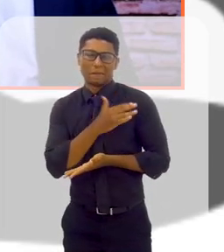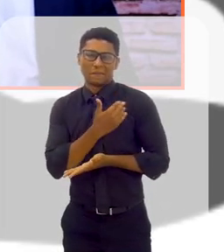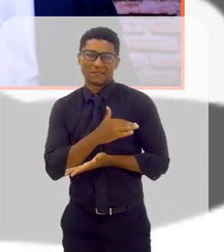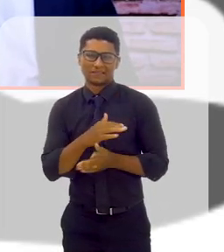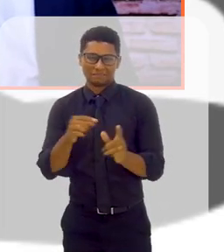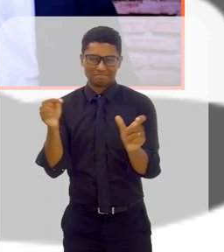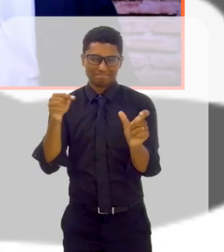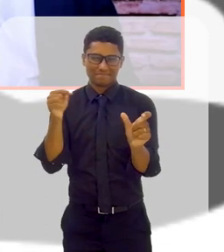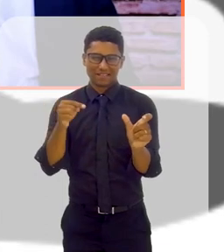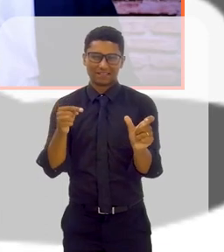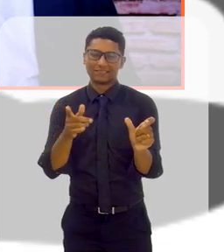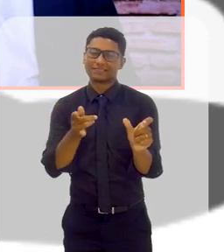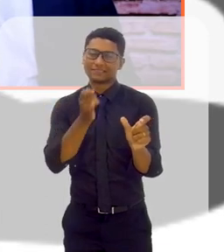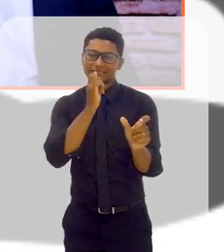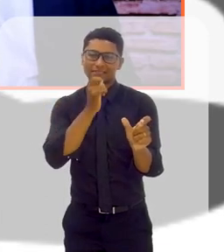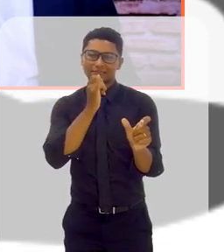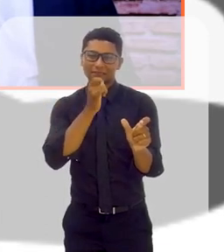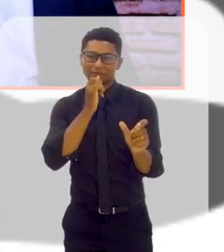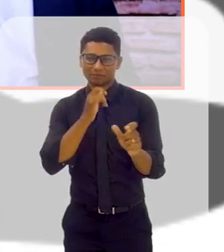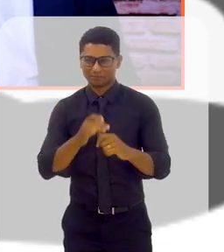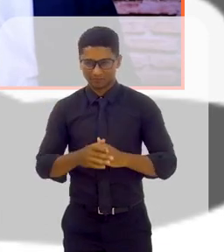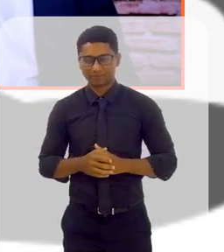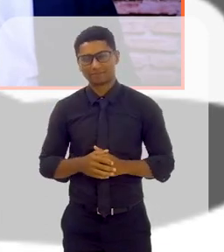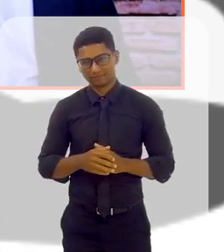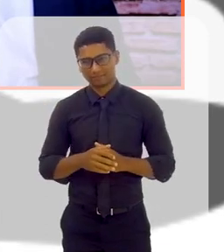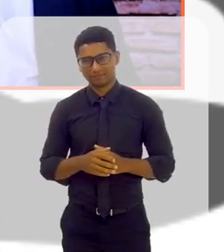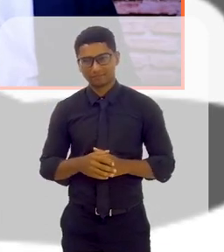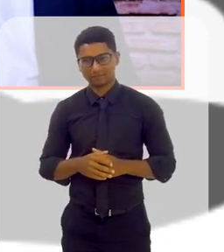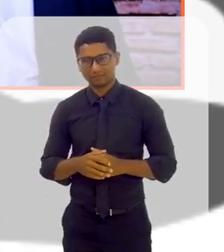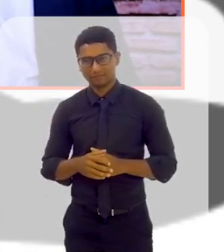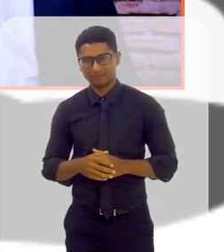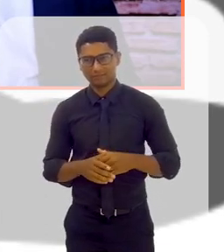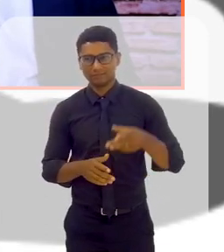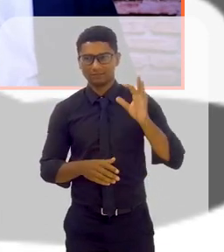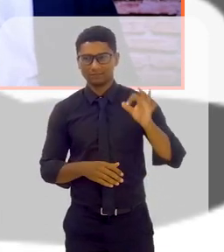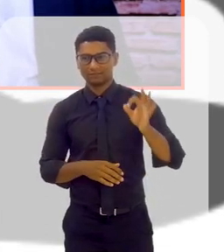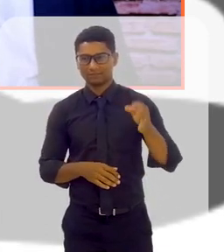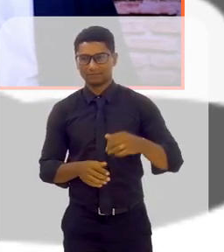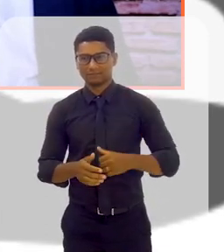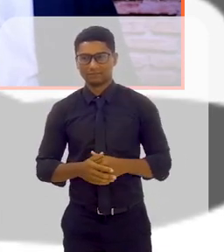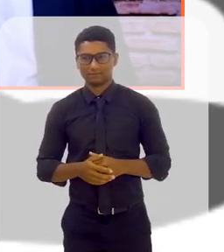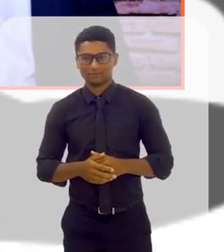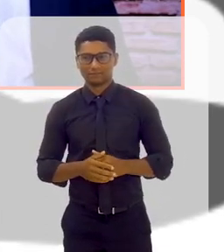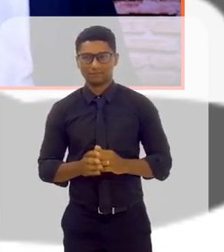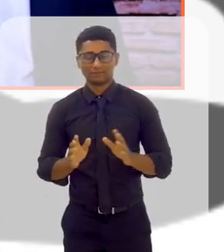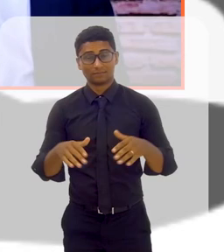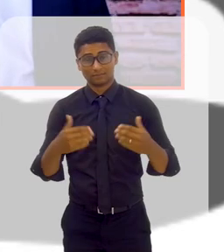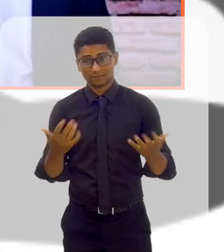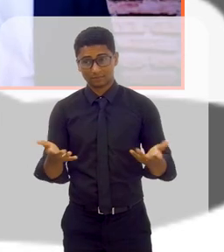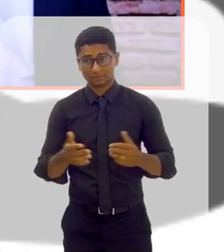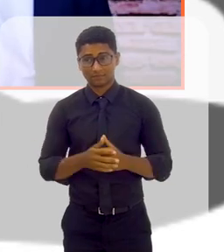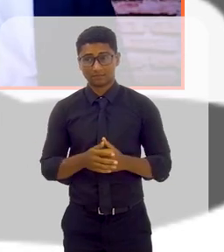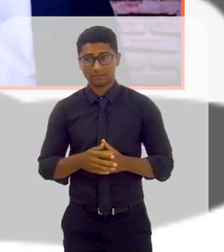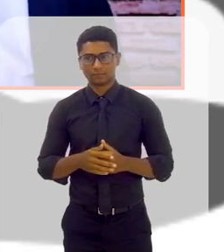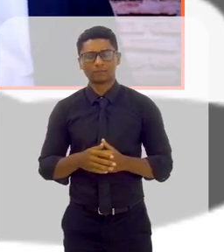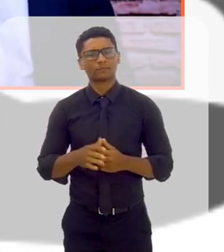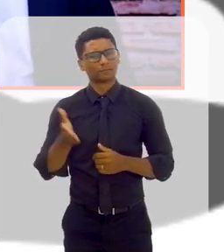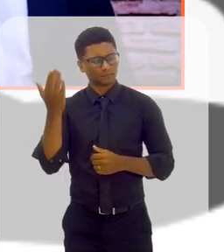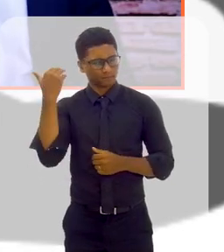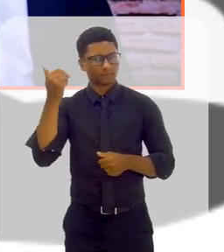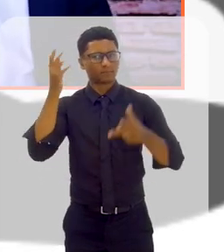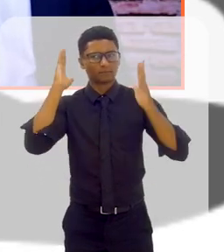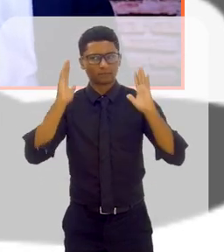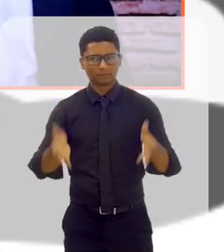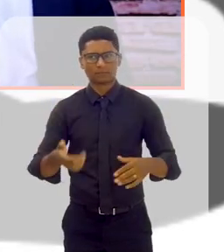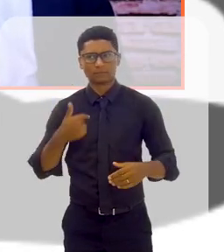eis eis o exemplo do preconceito do preconceito então por exemplo eu já tive